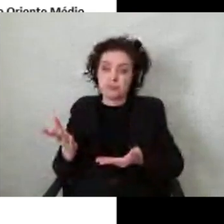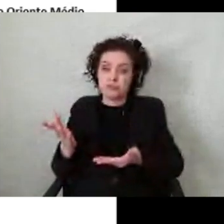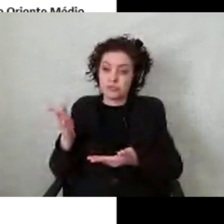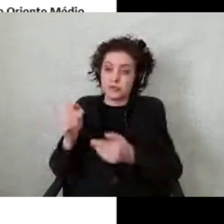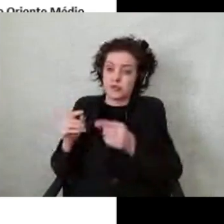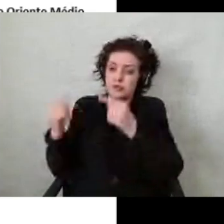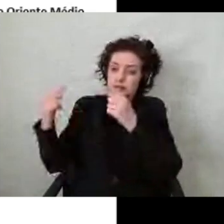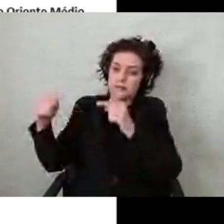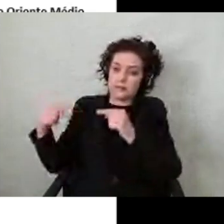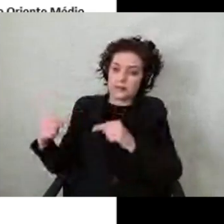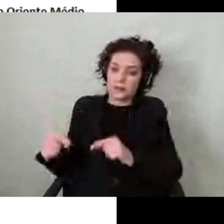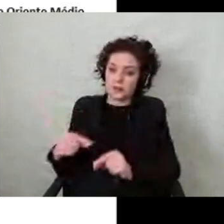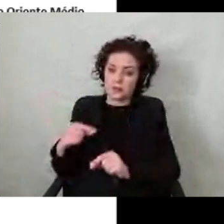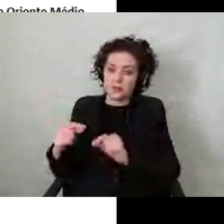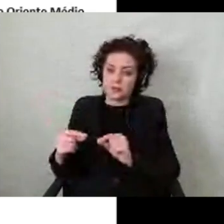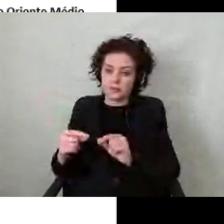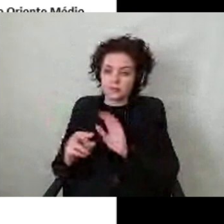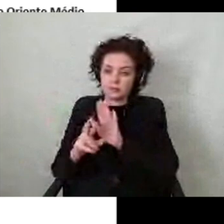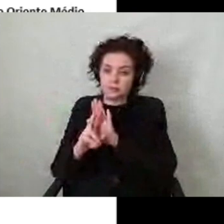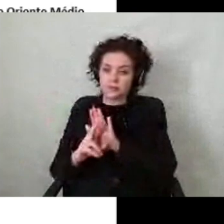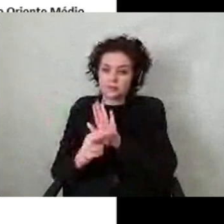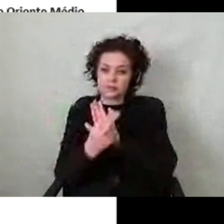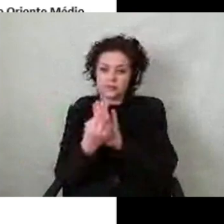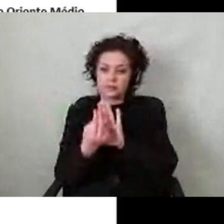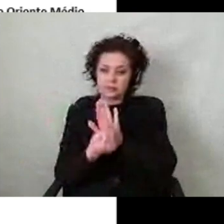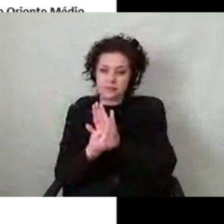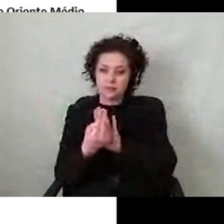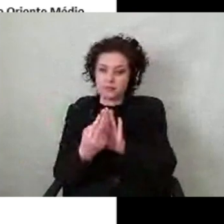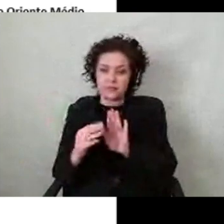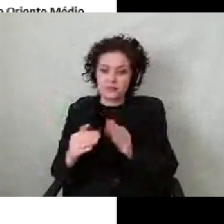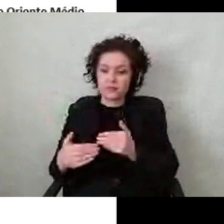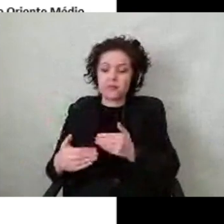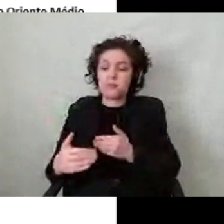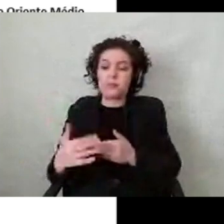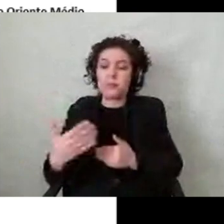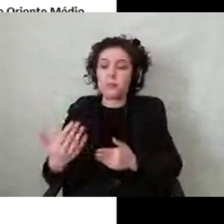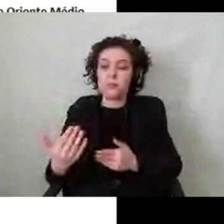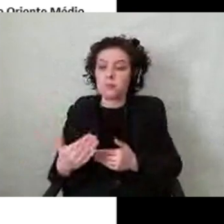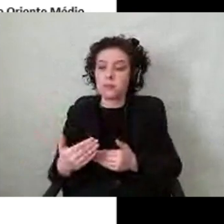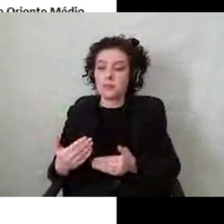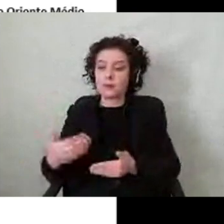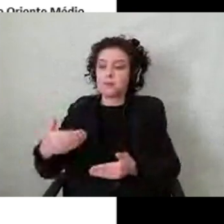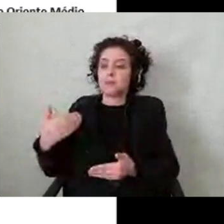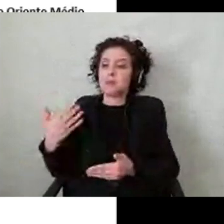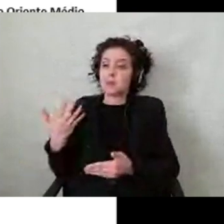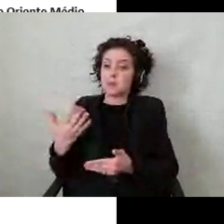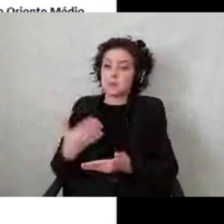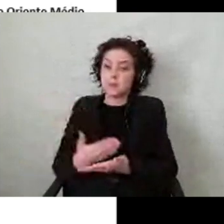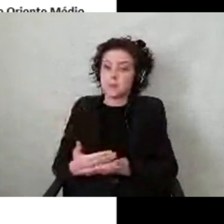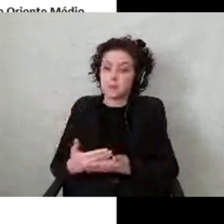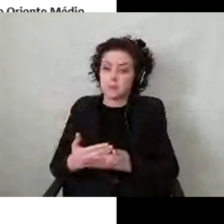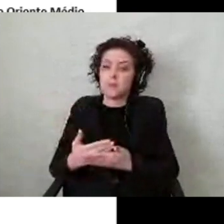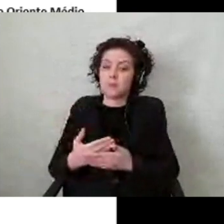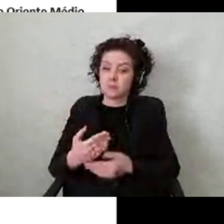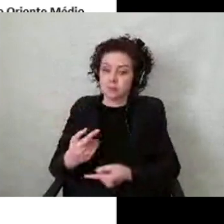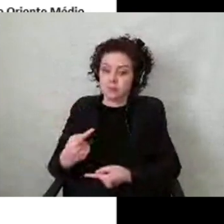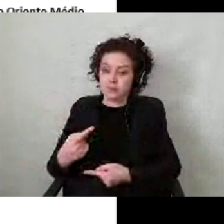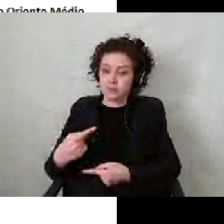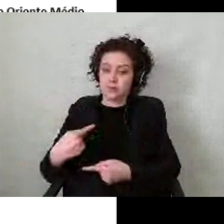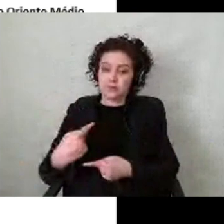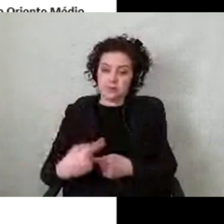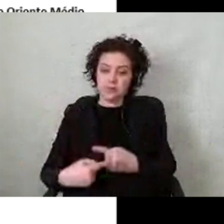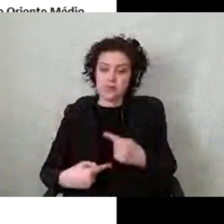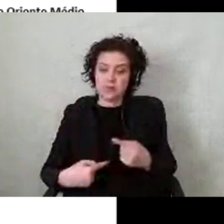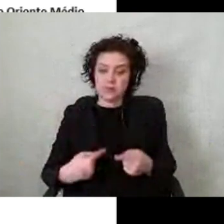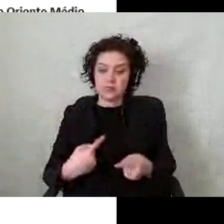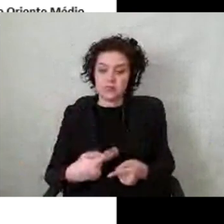uma representação gráfica de caminhos evolutivos nessas diferentes espécies hospedeiras